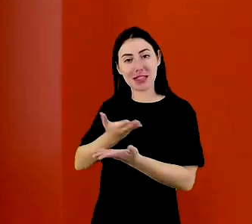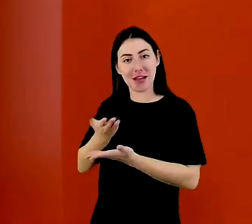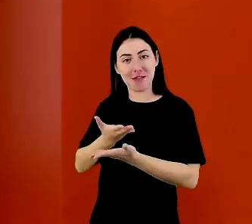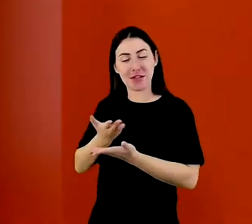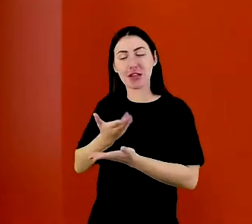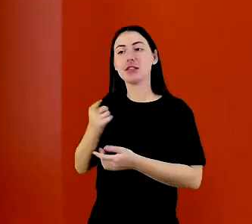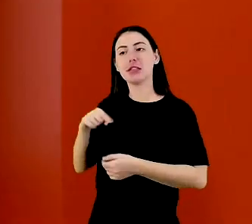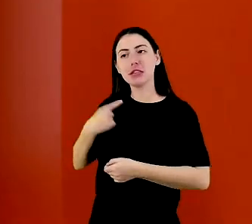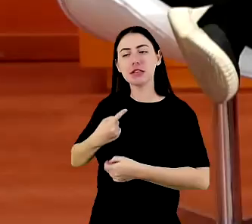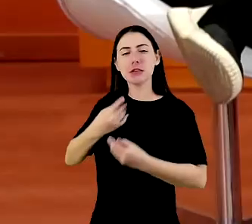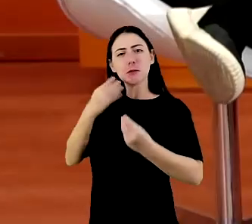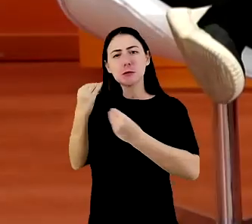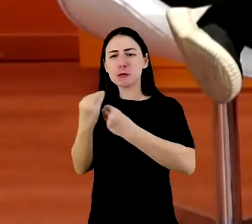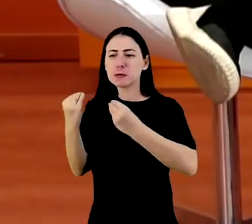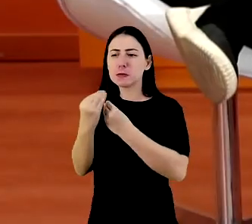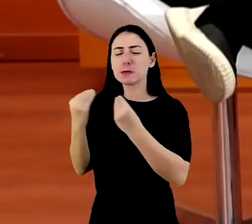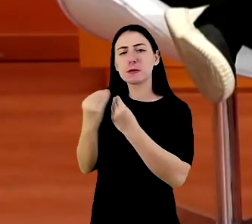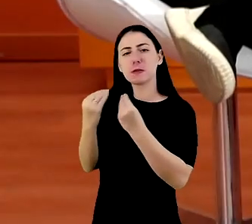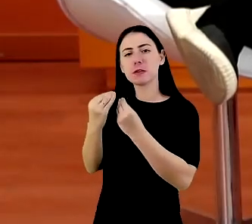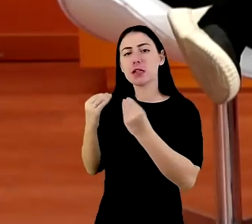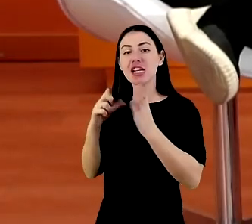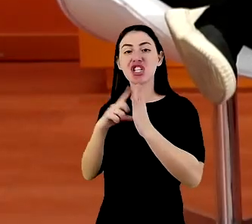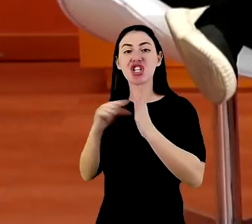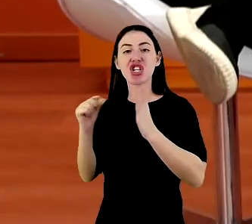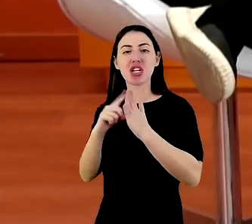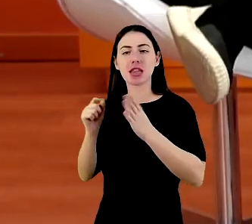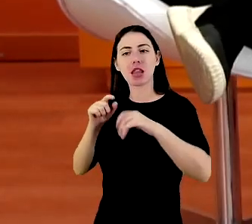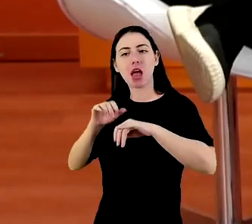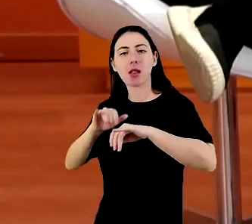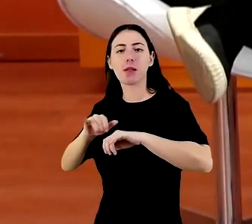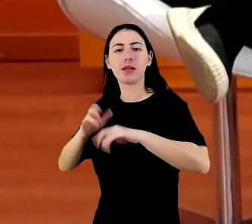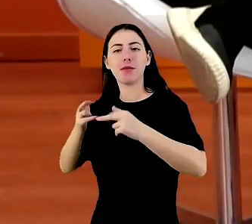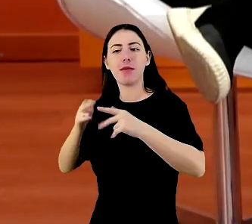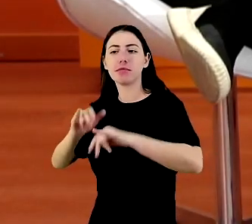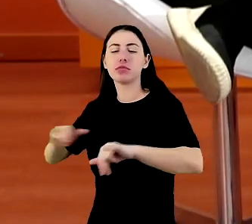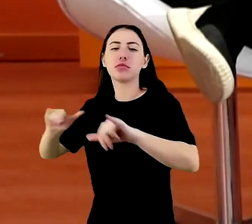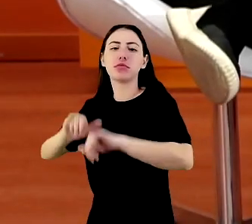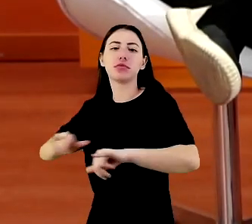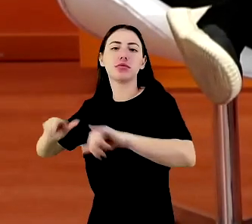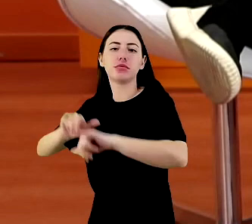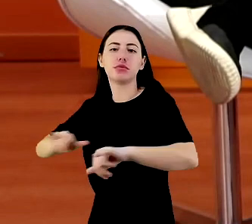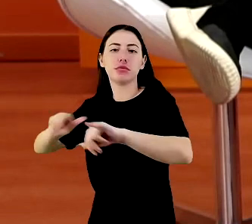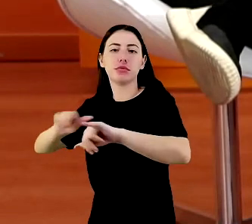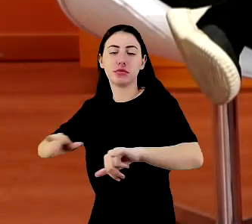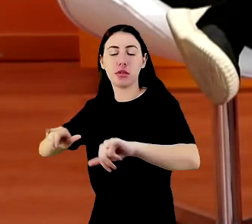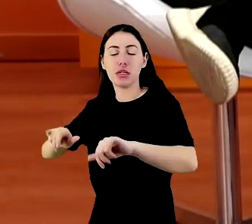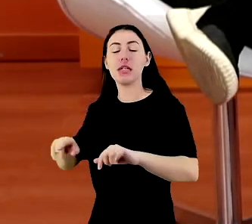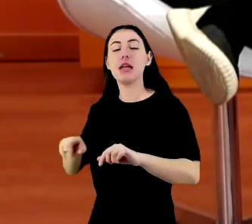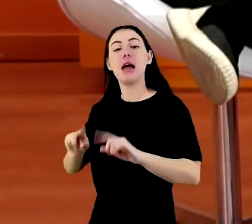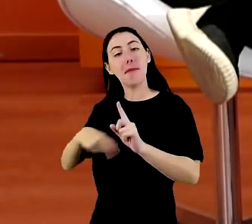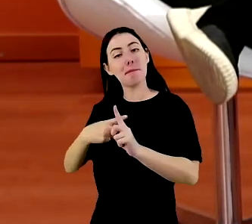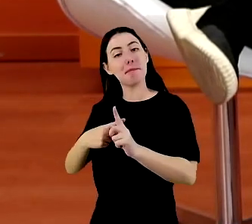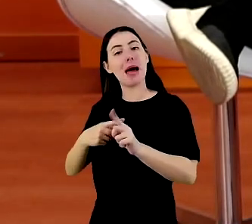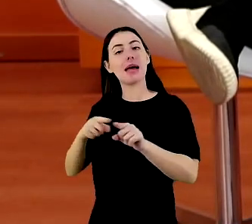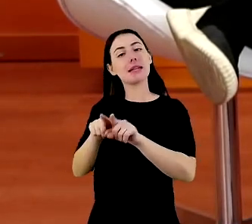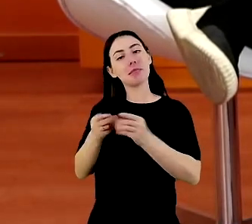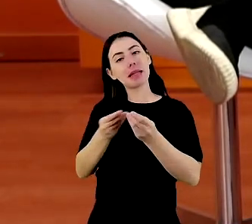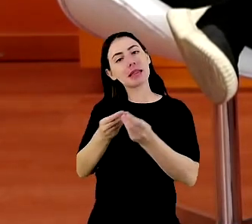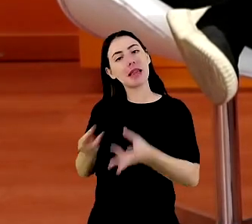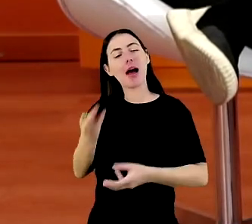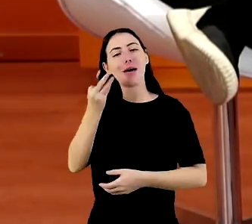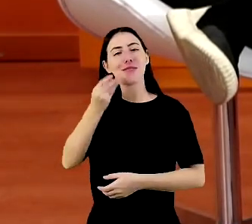né, a parte digital, mas você tem que sim garantir que ele também vai ter uma experiência boa ali no físico.